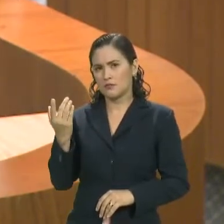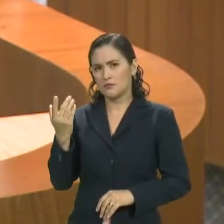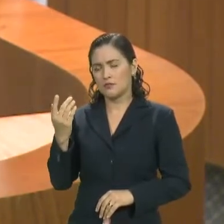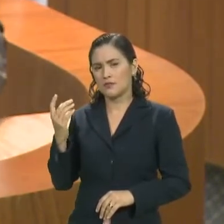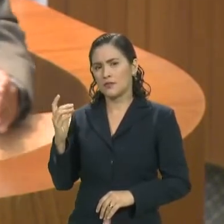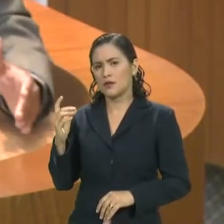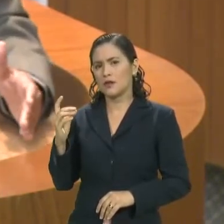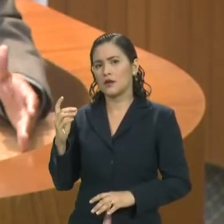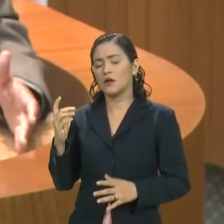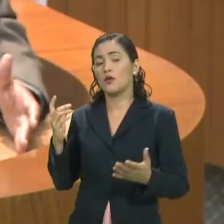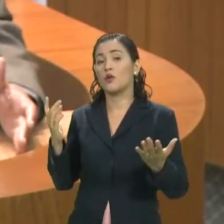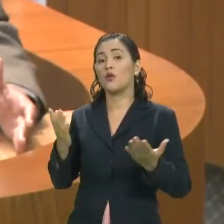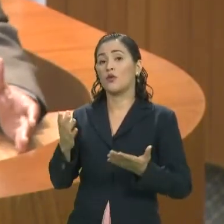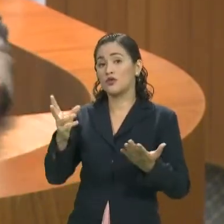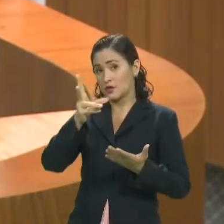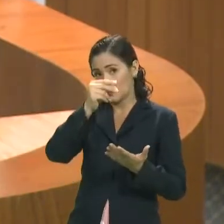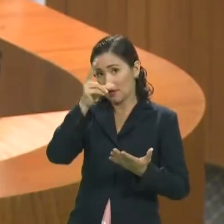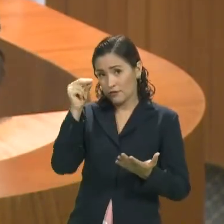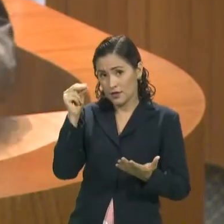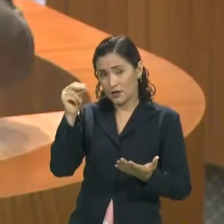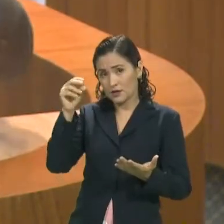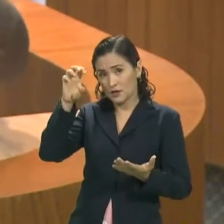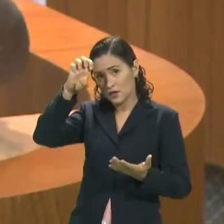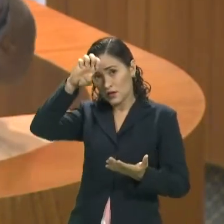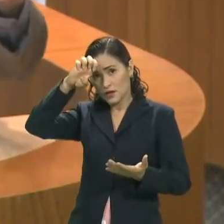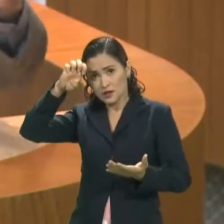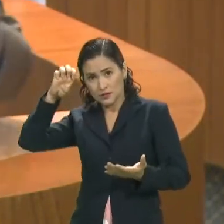Braille, fez a defesa do projeto